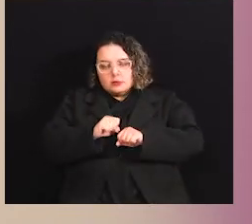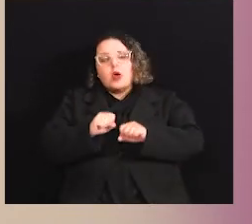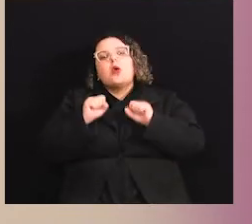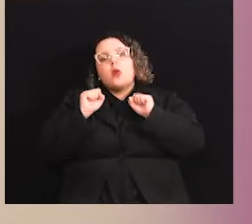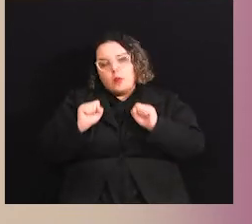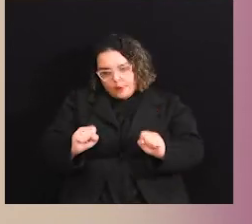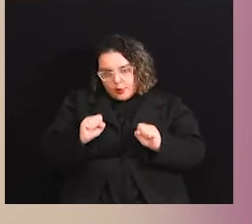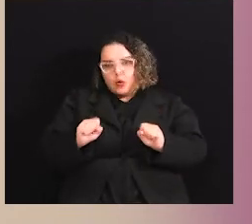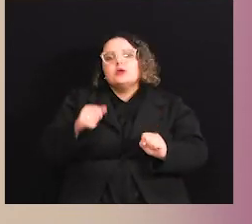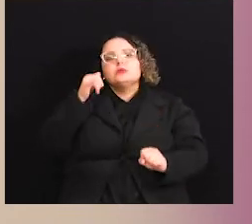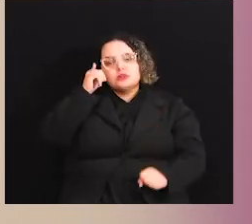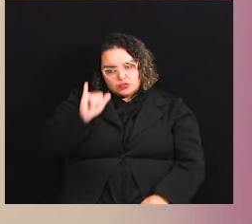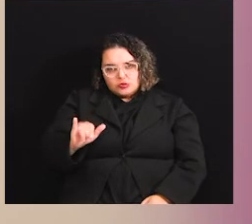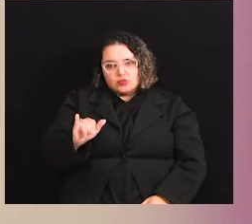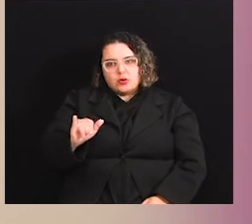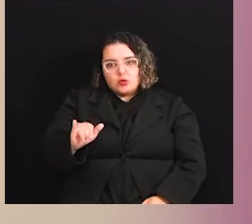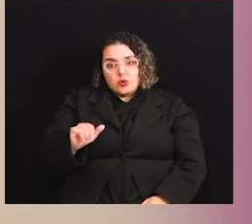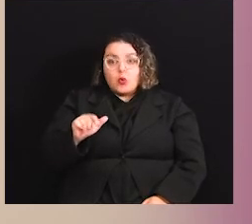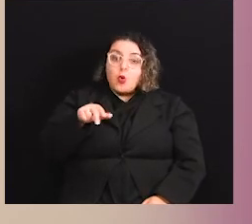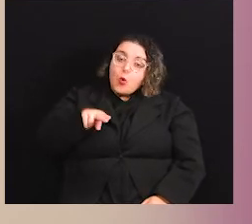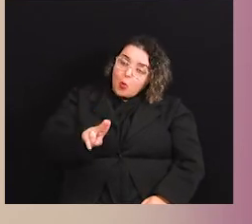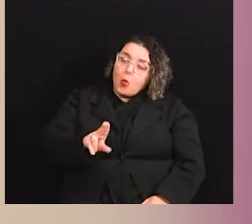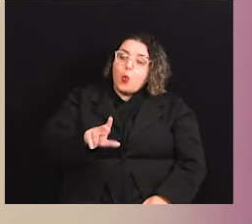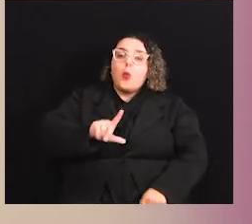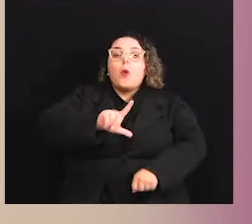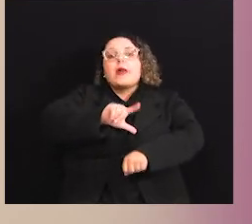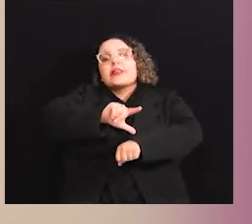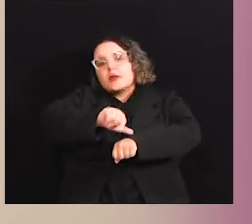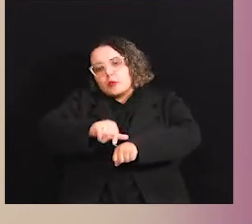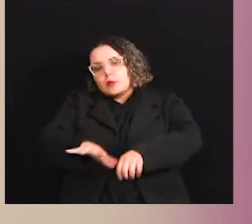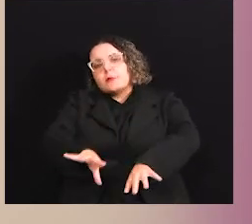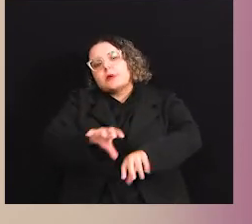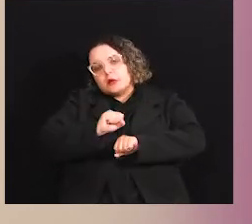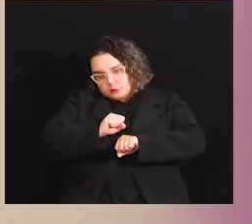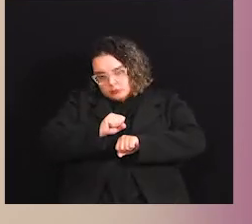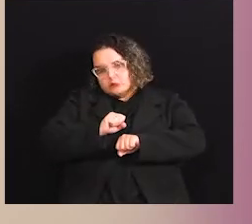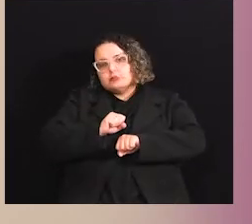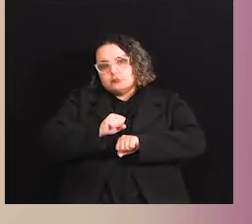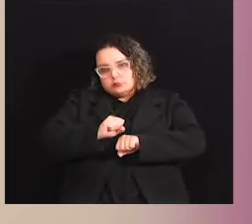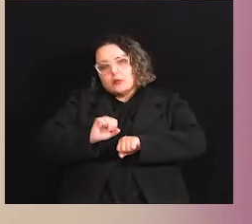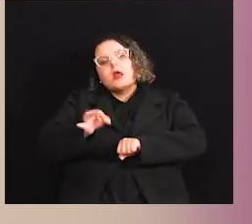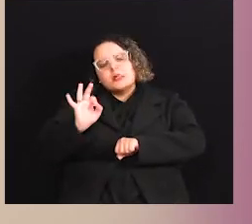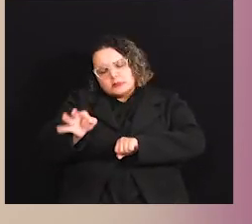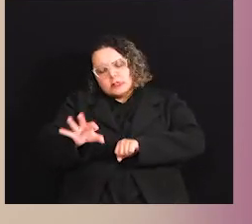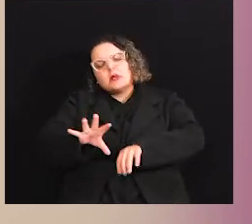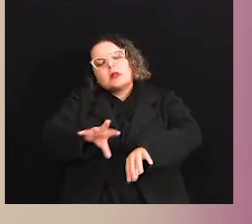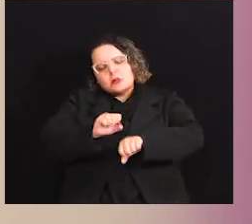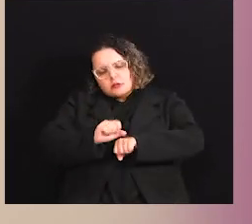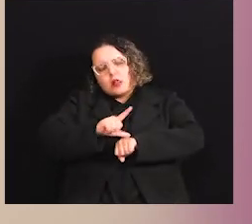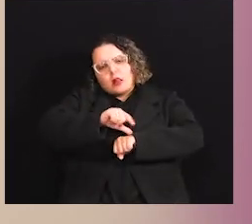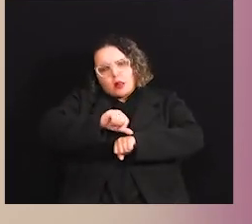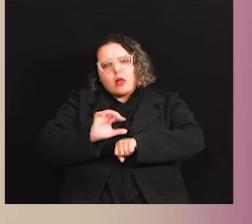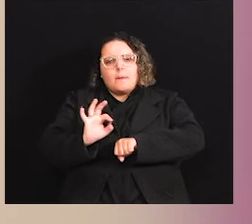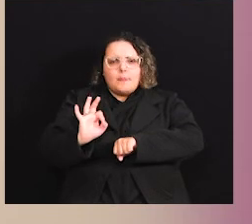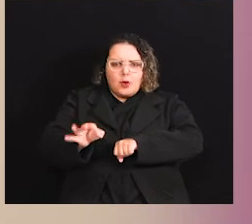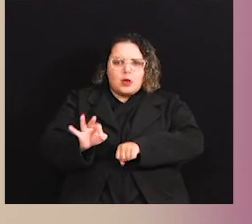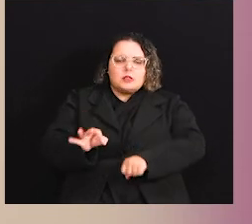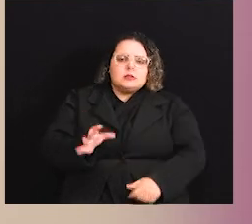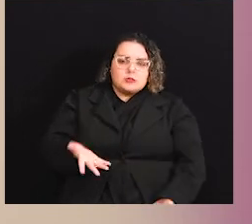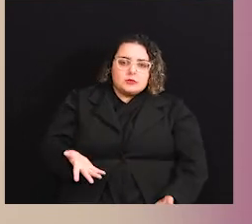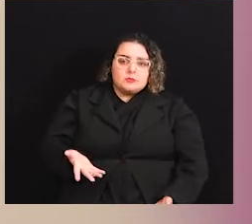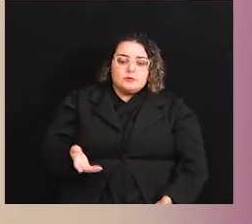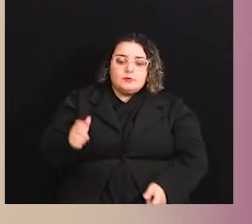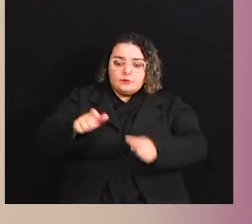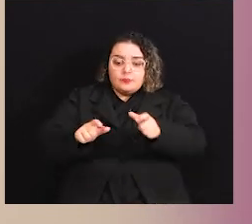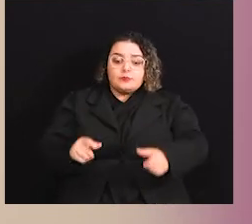certeza podem ser evitadas ou postergadas. Pelo menos postergadas com certeza. Evitadas naqueles pacientes, naquelas